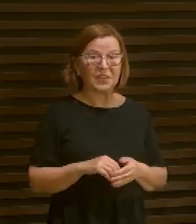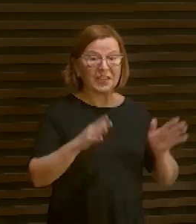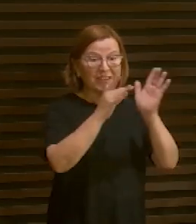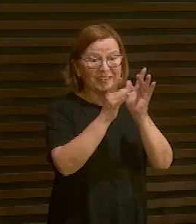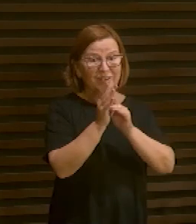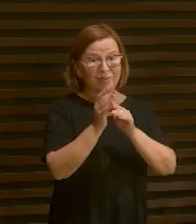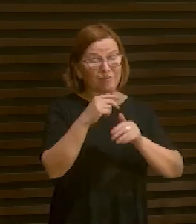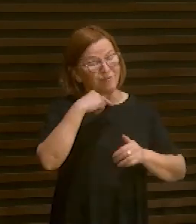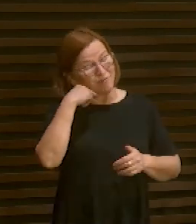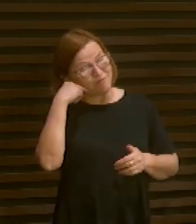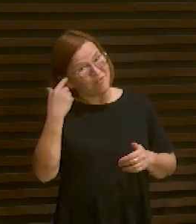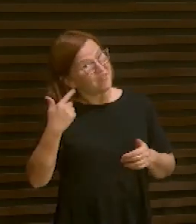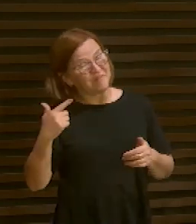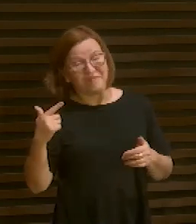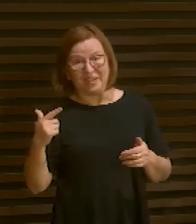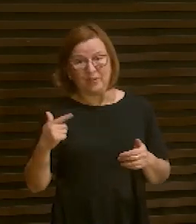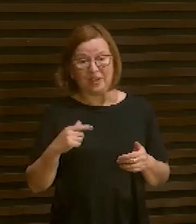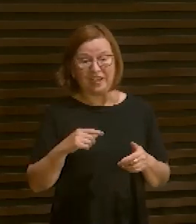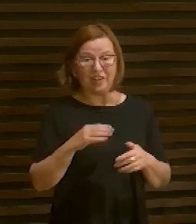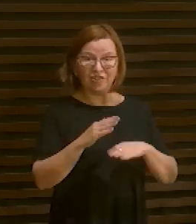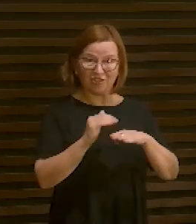chamar irmão.